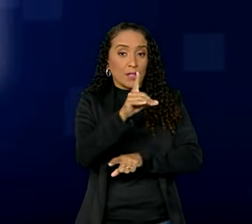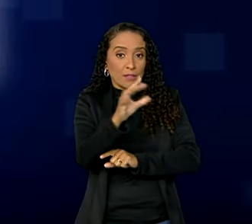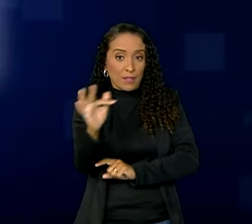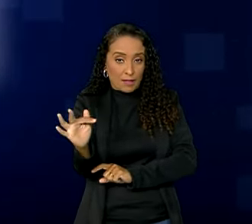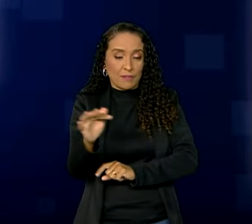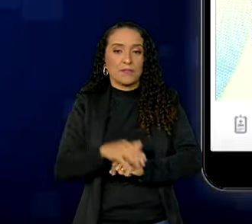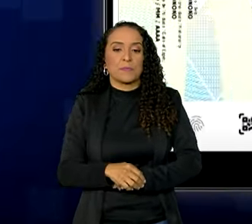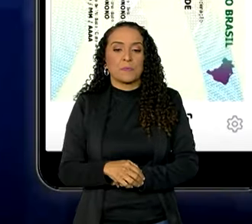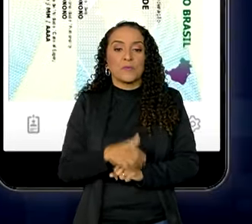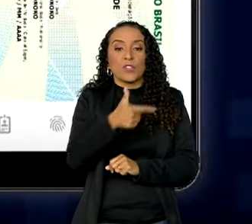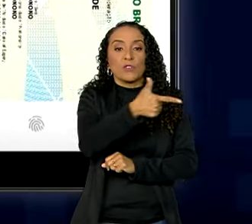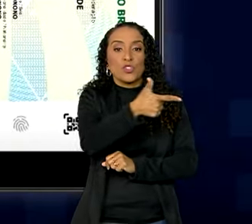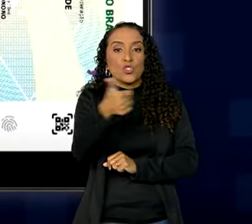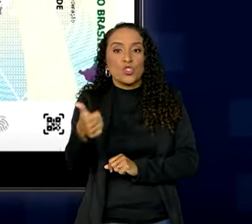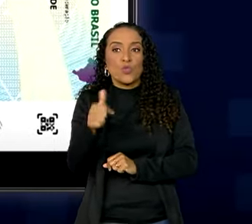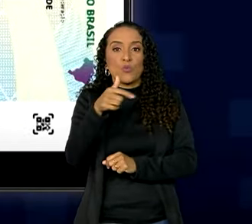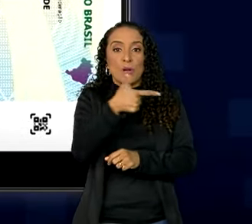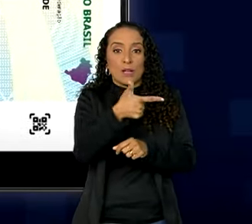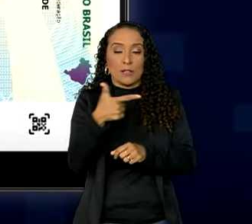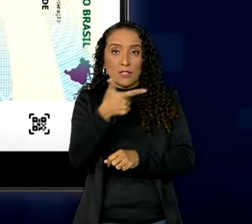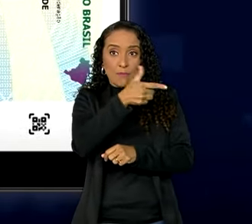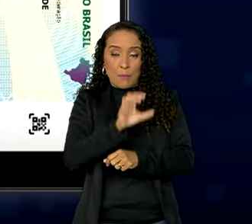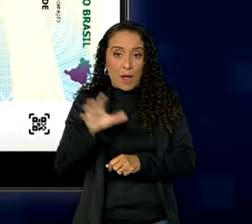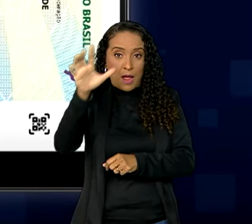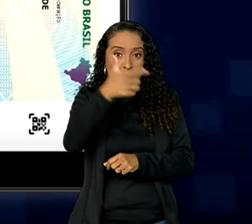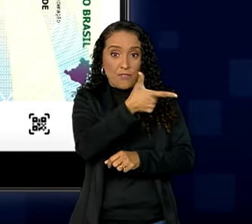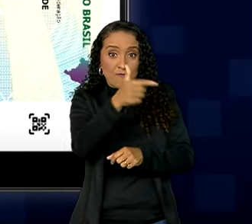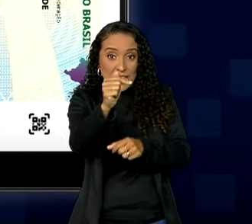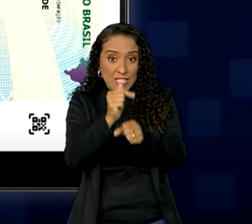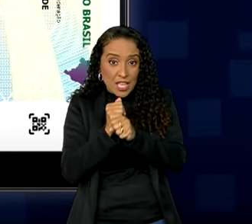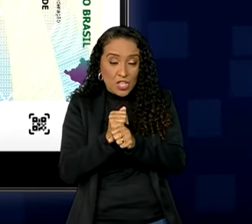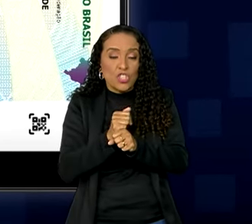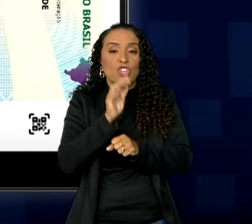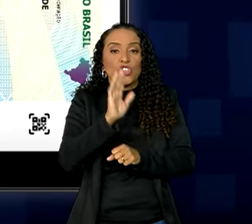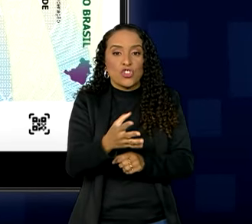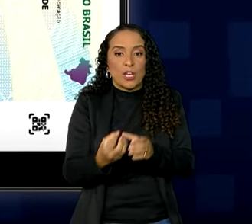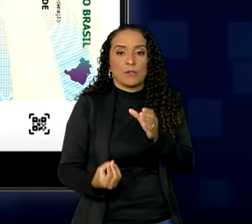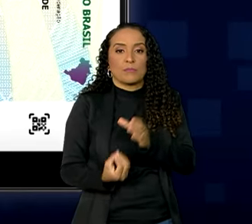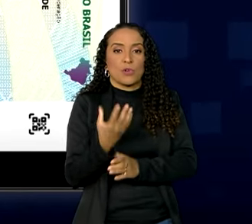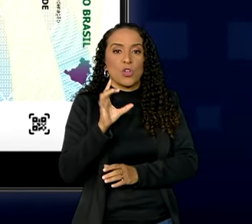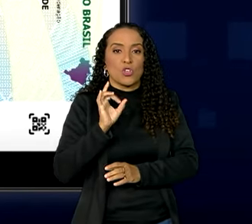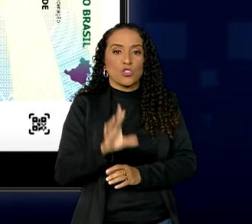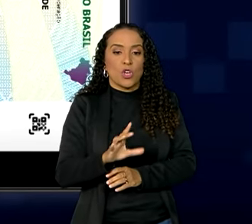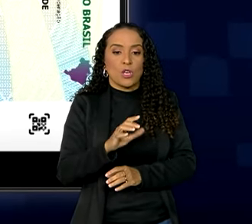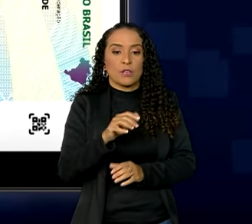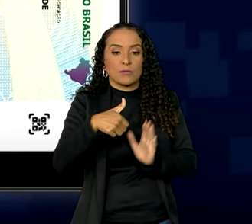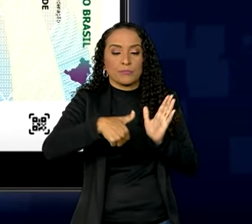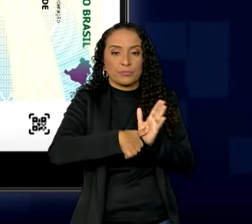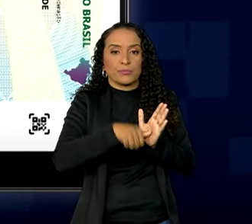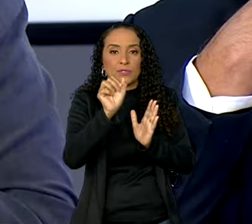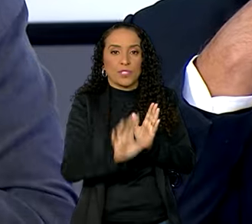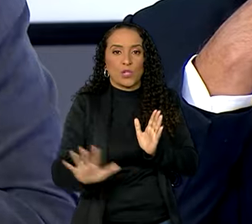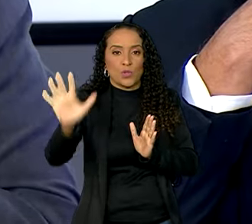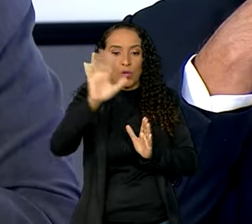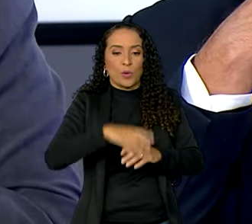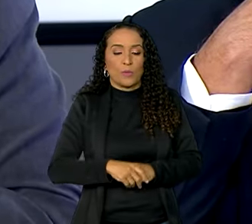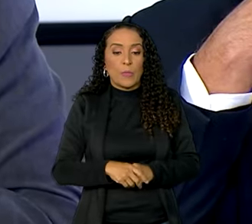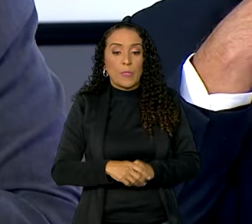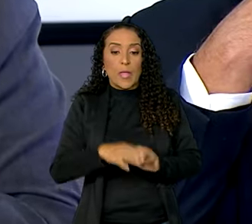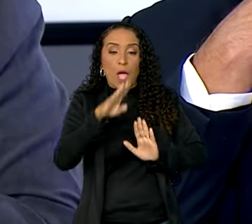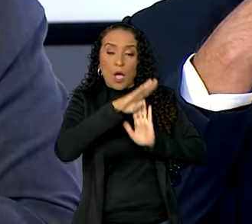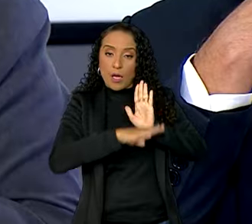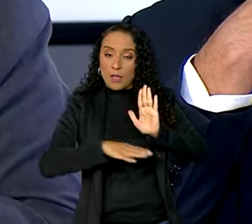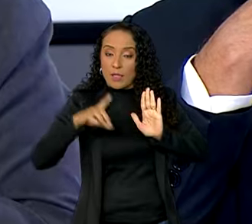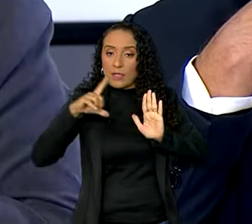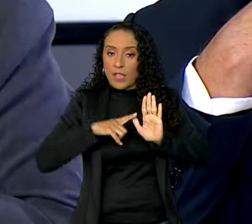Federal. Em 21 das 27 unidades da federação, já são emitidas apenas a carteira nacional. Esse projeto ele